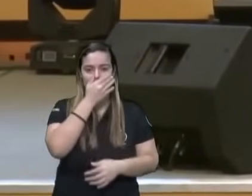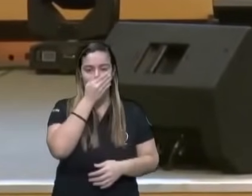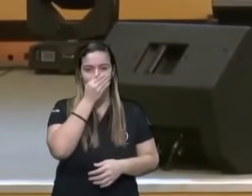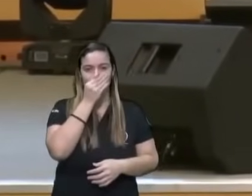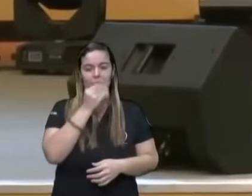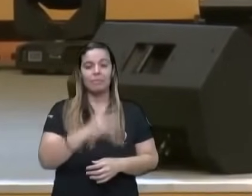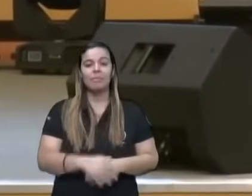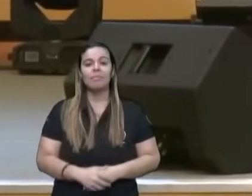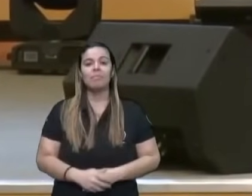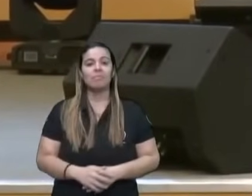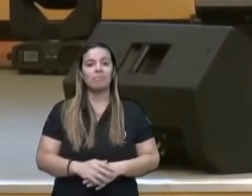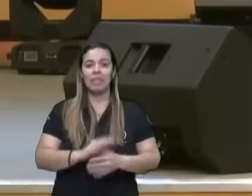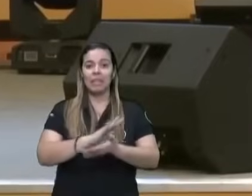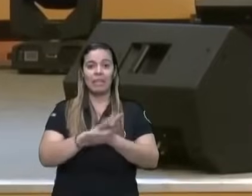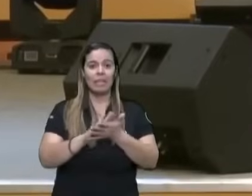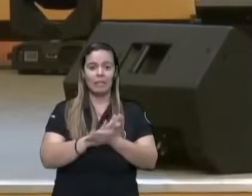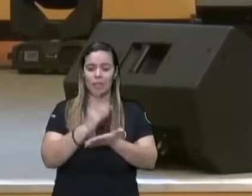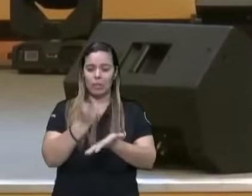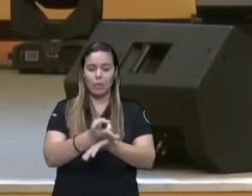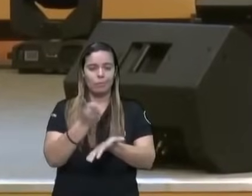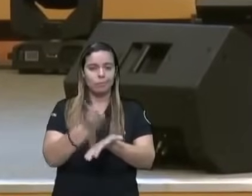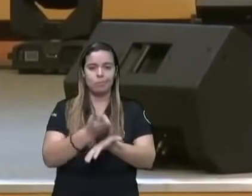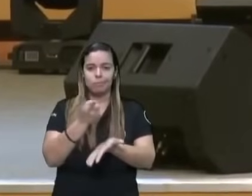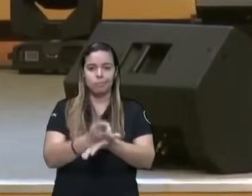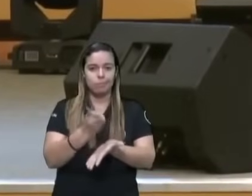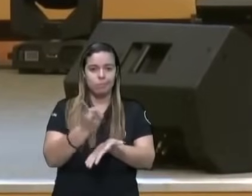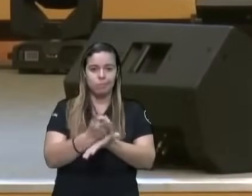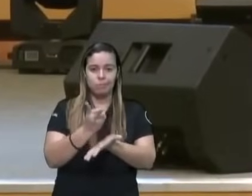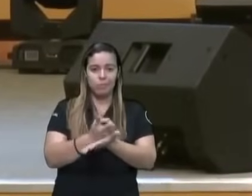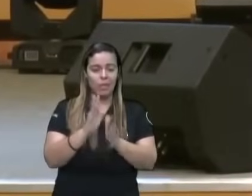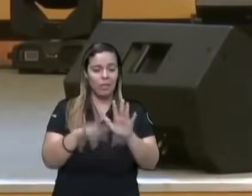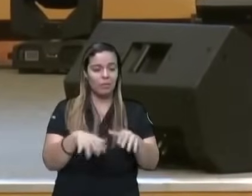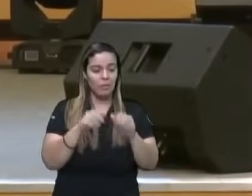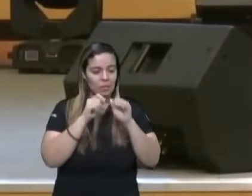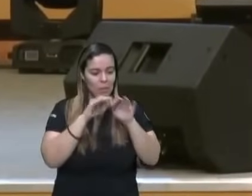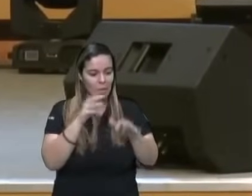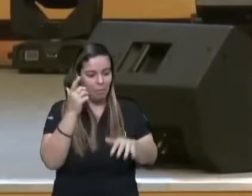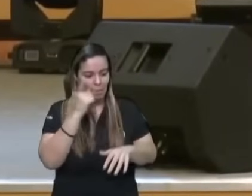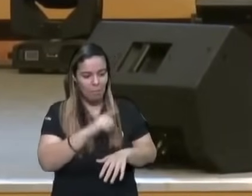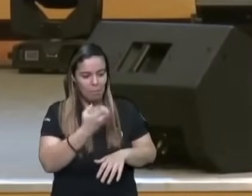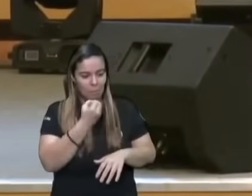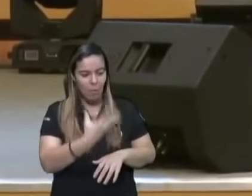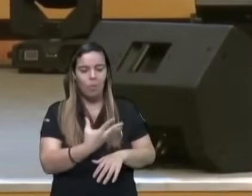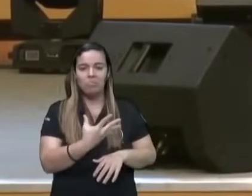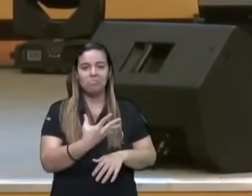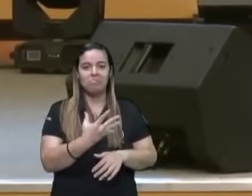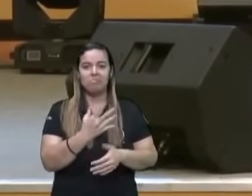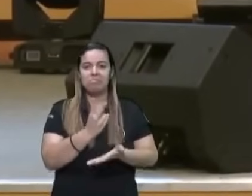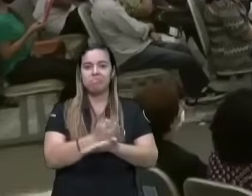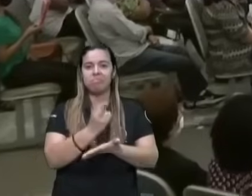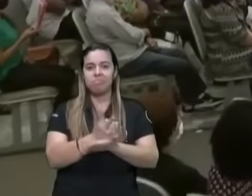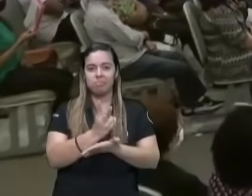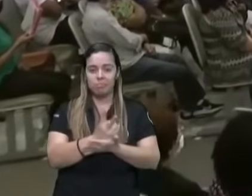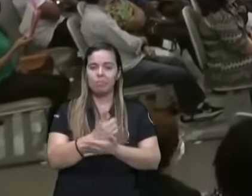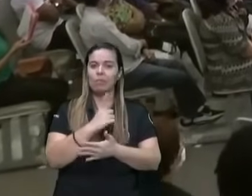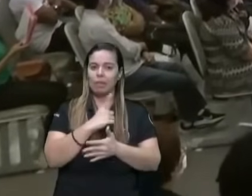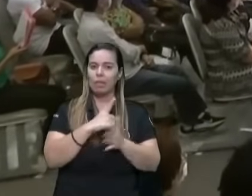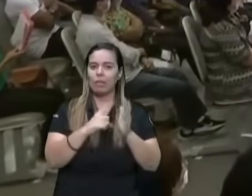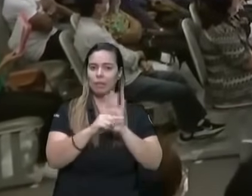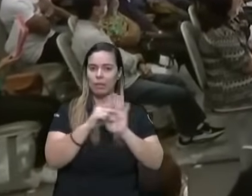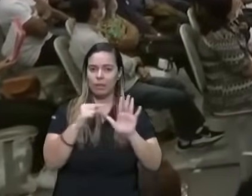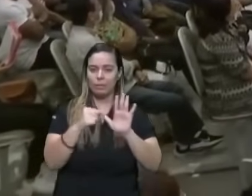Não muda absolutamente nada. Até quando uma coisa boa acontece. Tu acha que isso aqui está à toa na Bíblia?